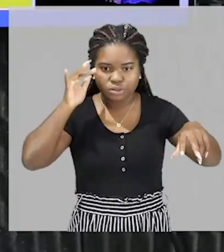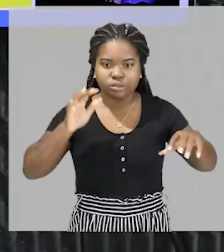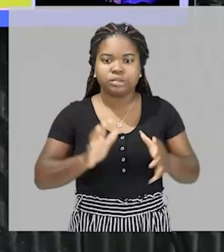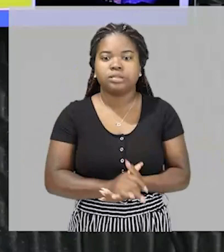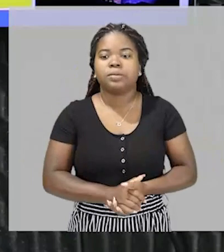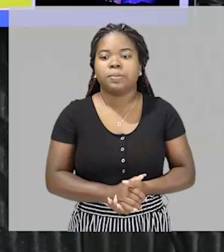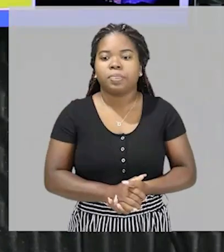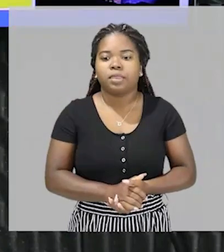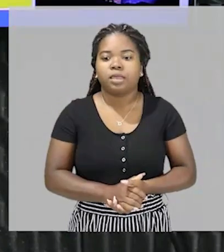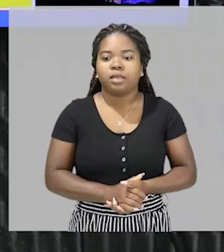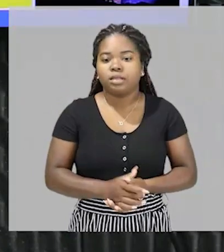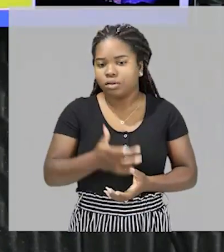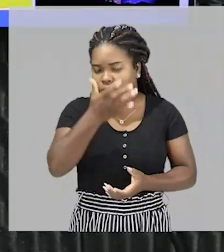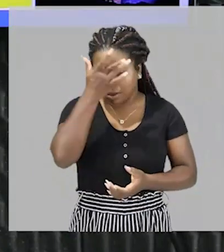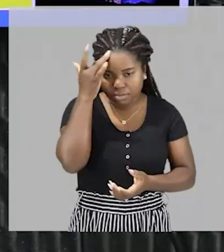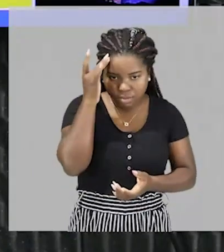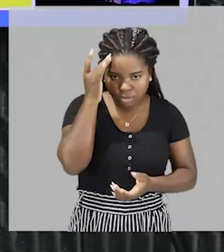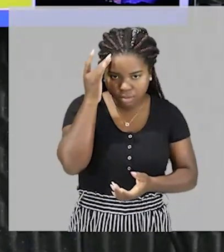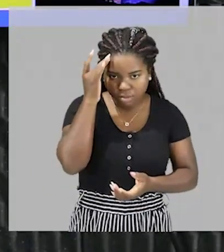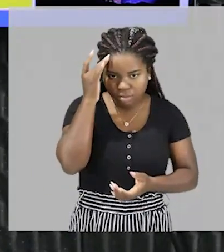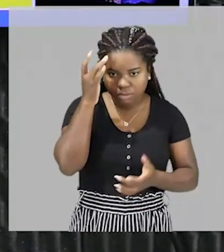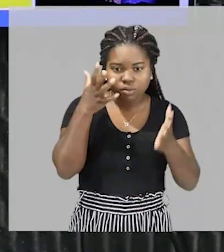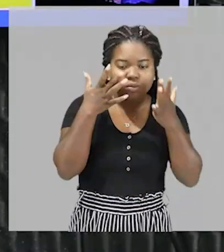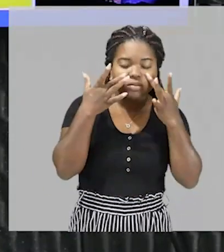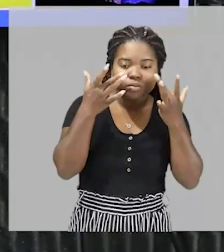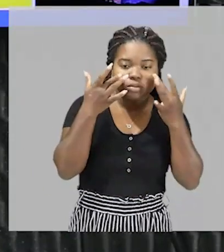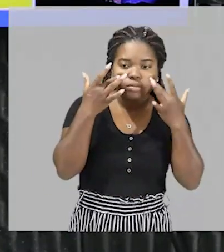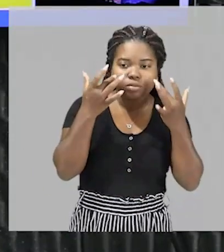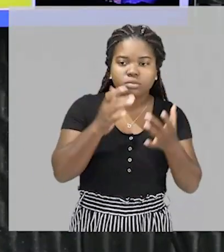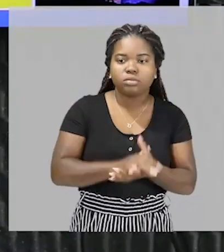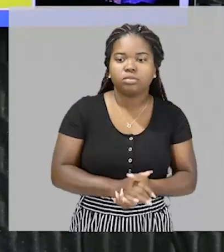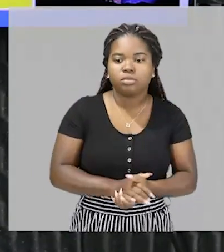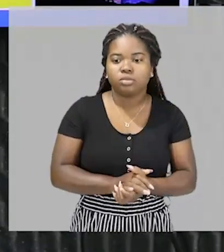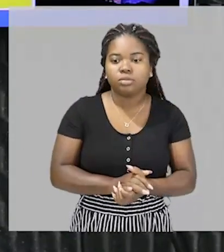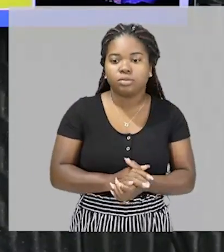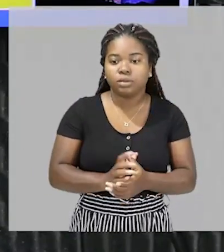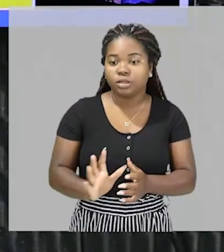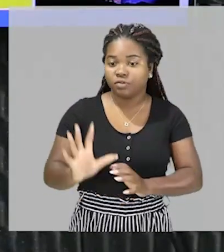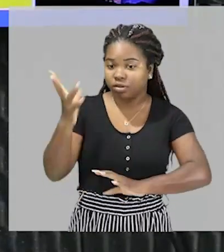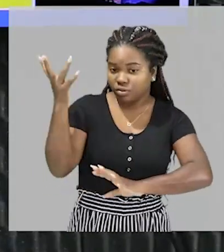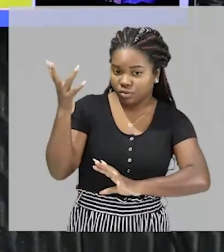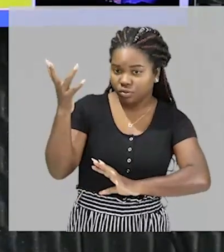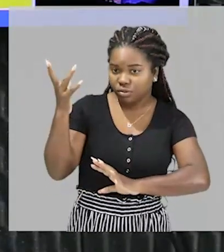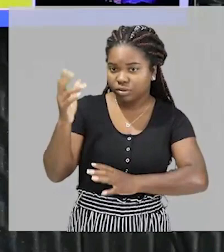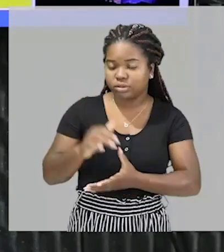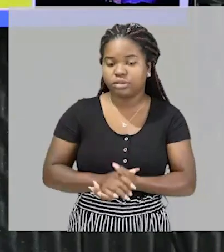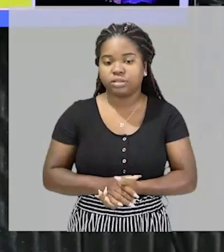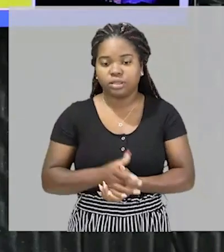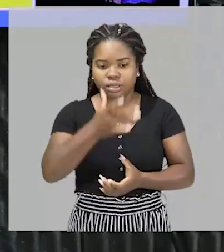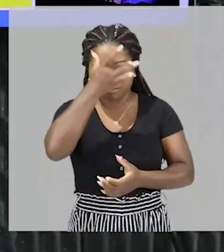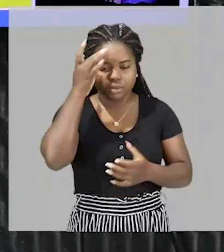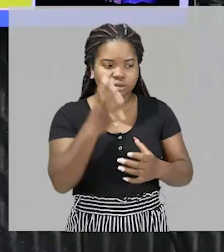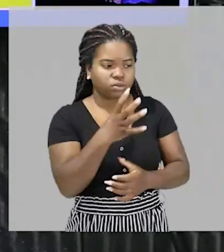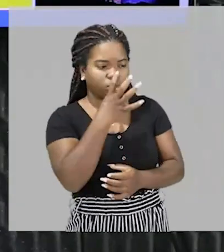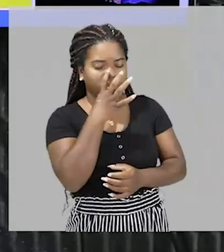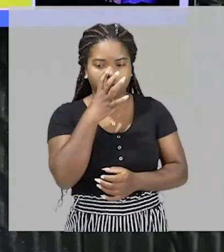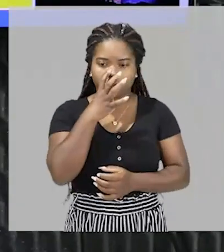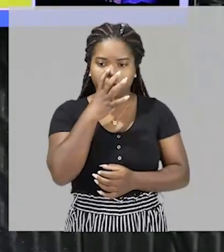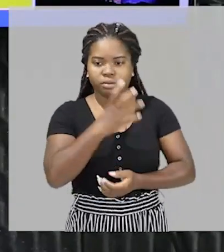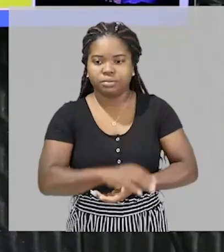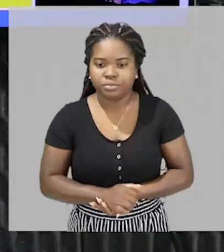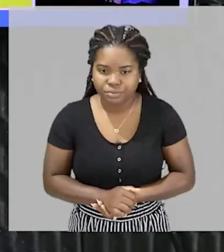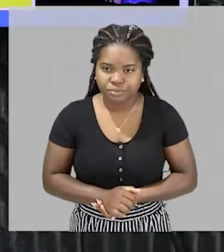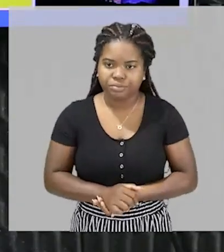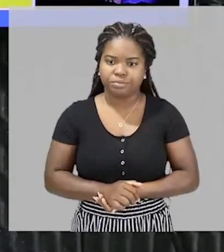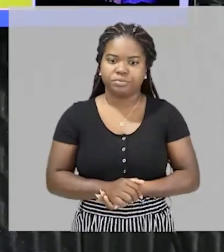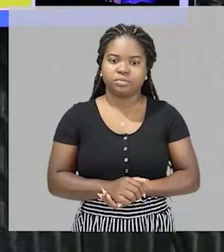O texto é a ação a ser contada. E o público é quem assiste a ação. A gente chama isso aí de tríade dos elementos essenciais